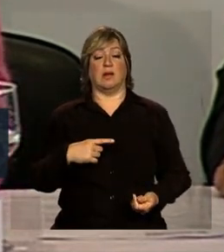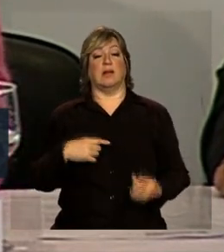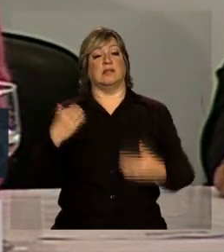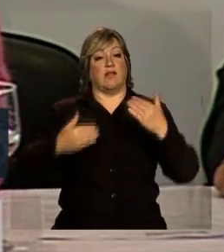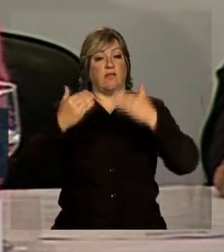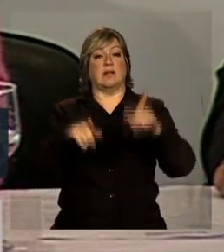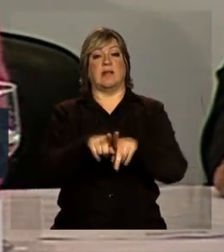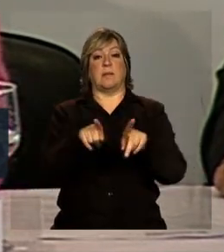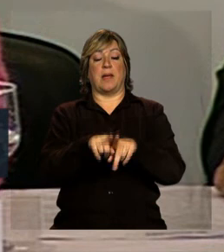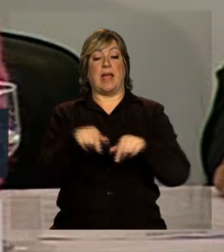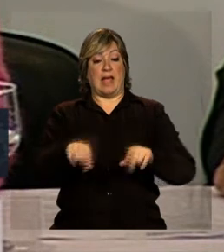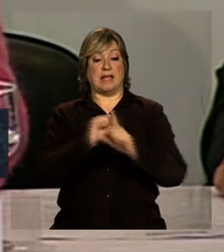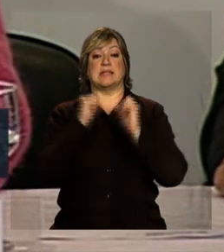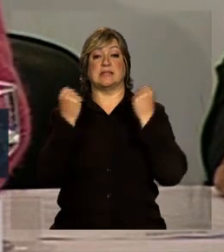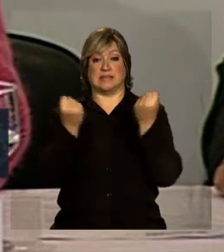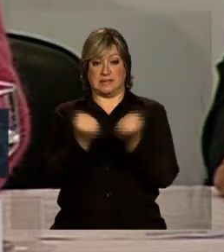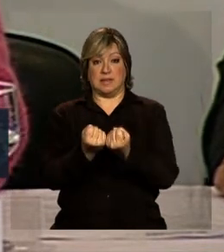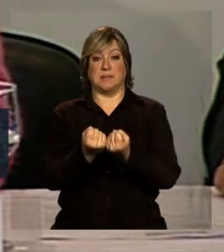também neste seminário.